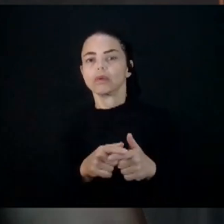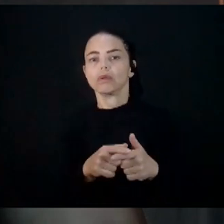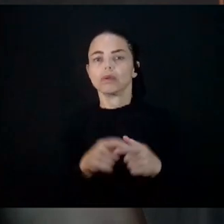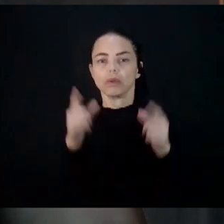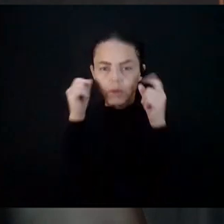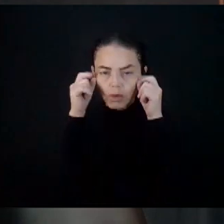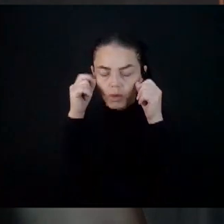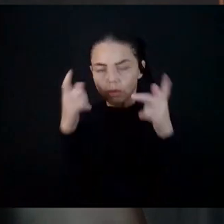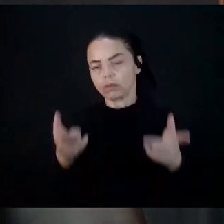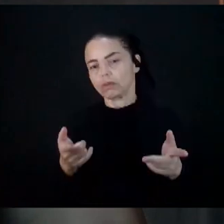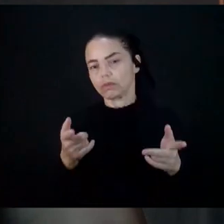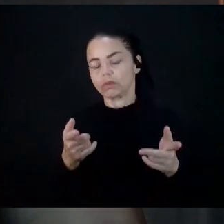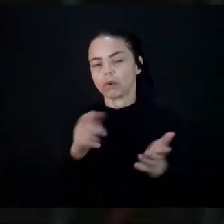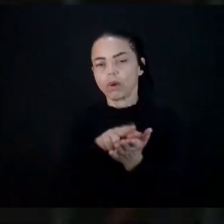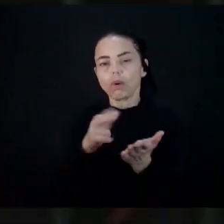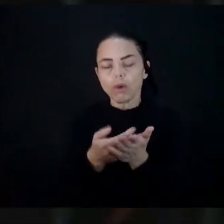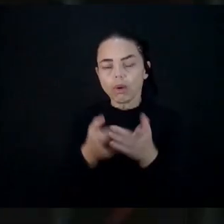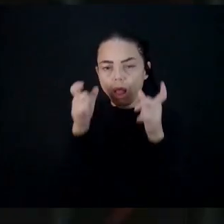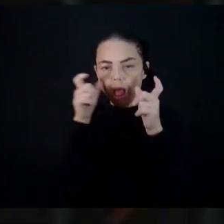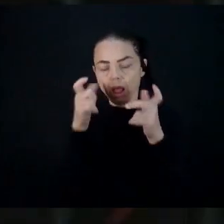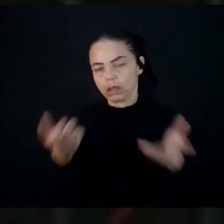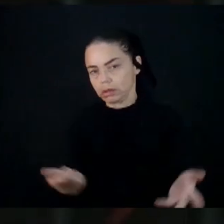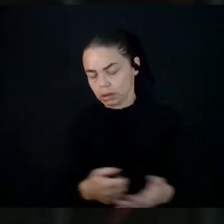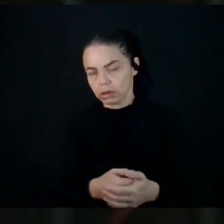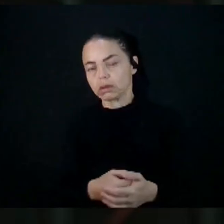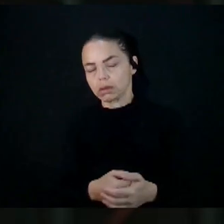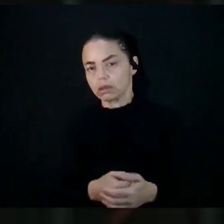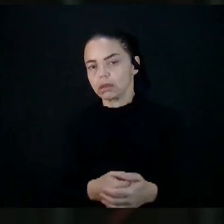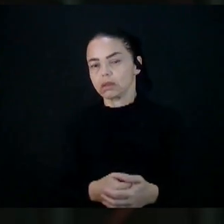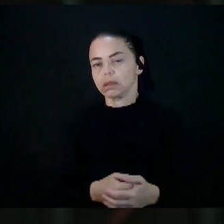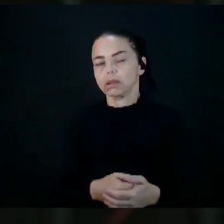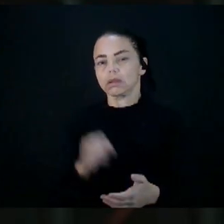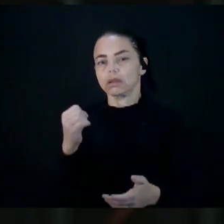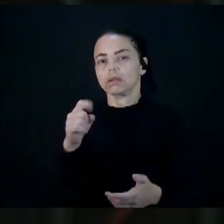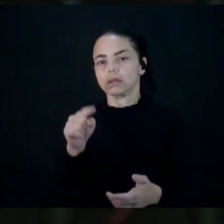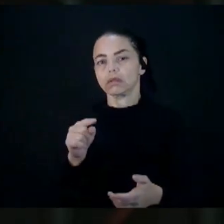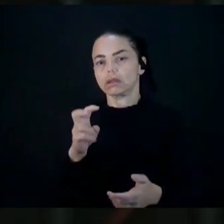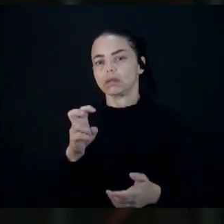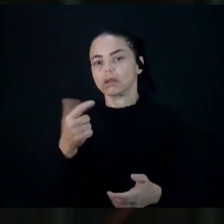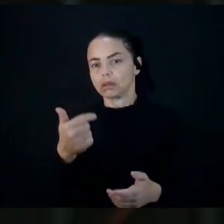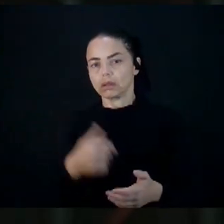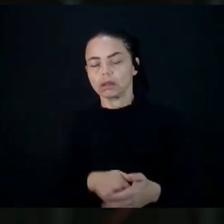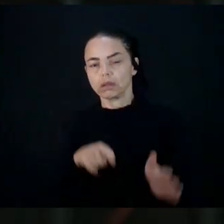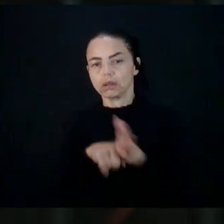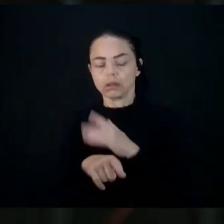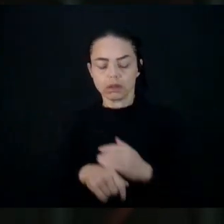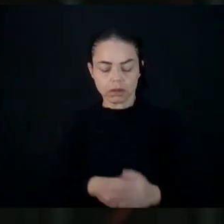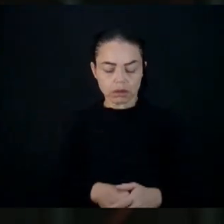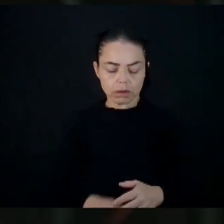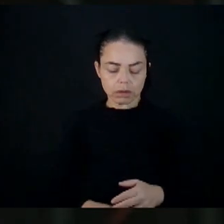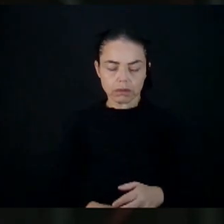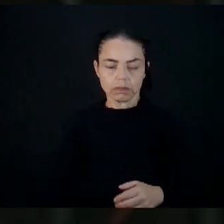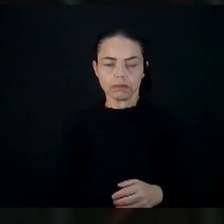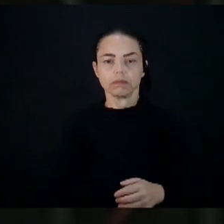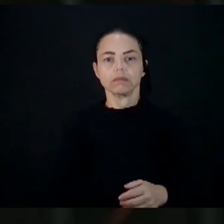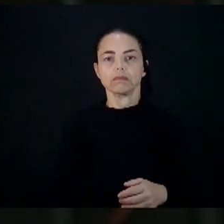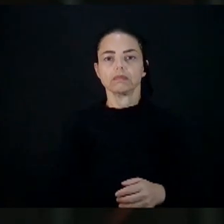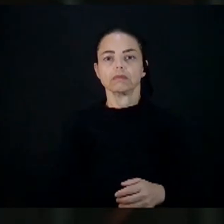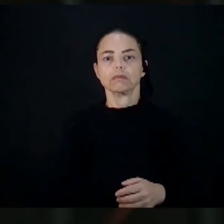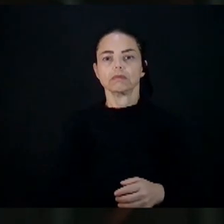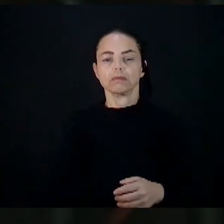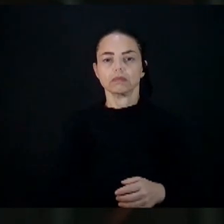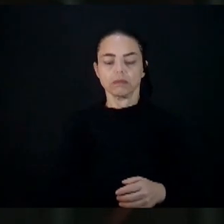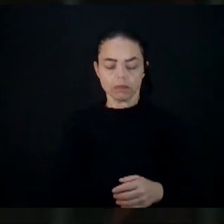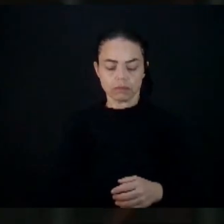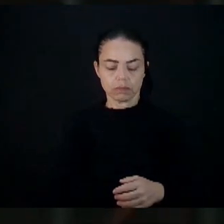como a Dani bem estava falando, né? Muito bem, muito bem. Agora 8h52, mais uma pergunta pra gente, por favor, produção. Vamos lá, quem é que tá